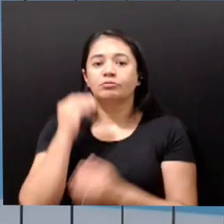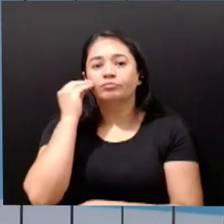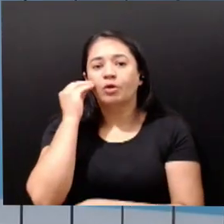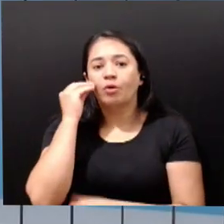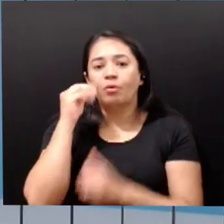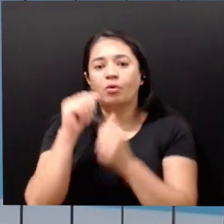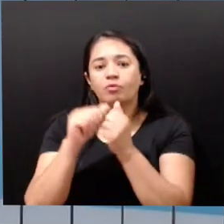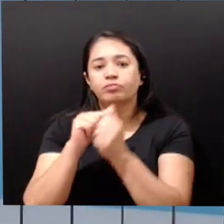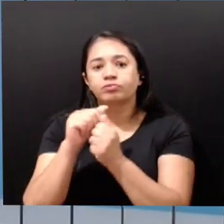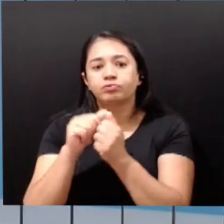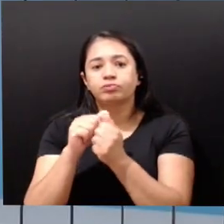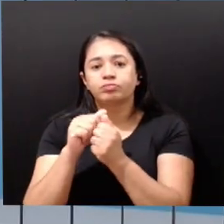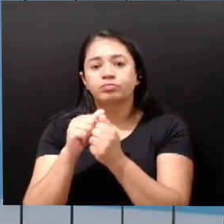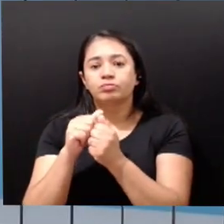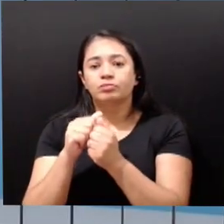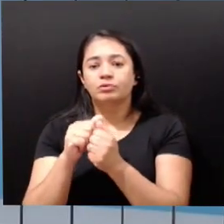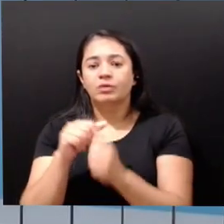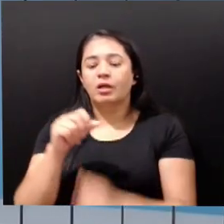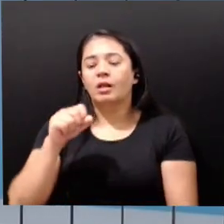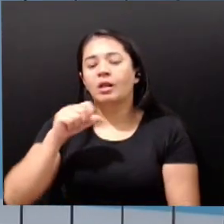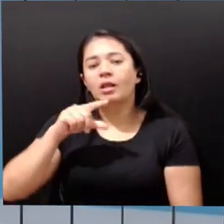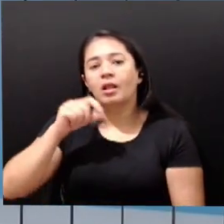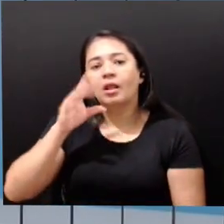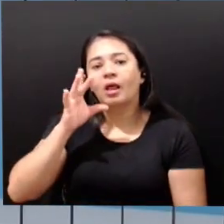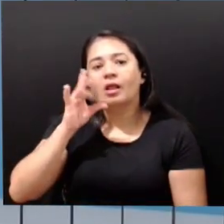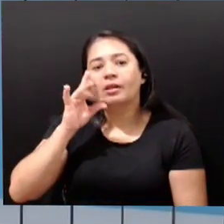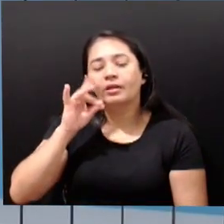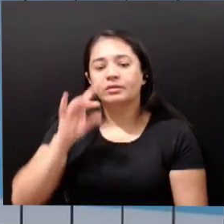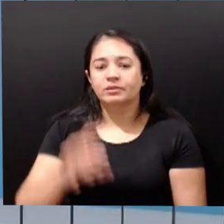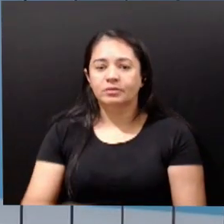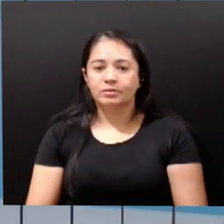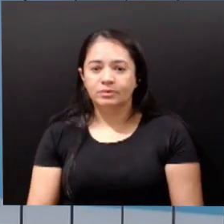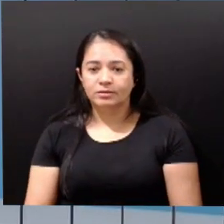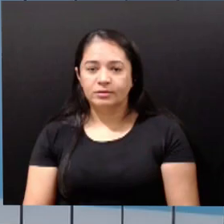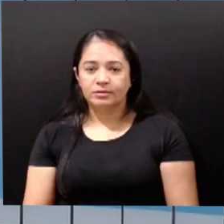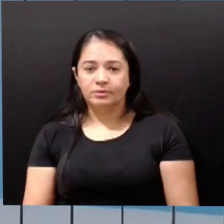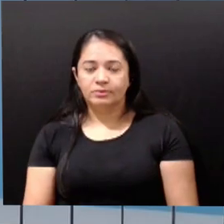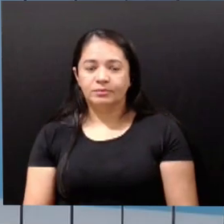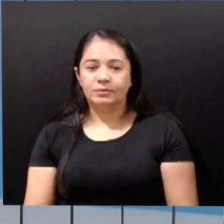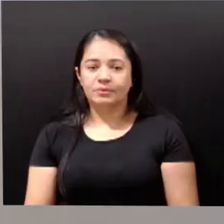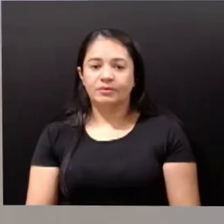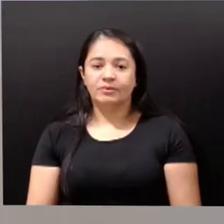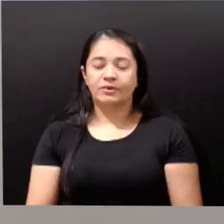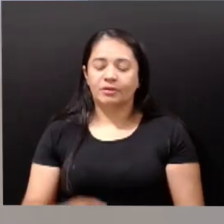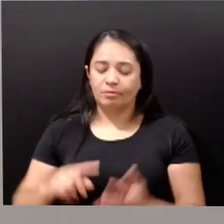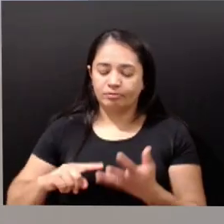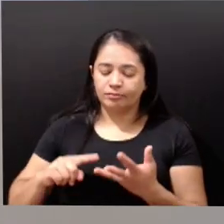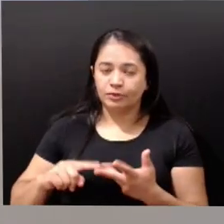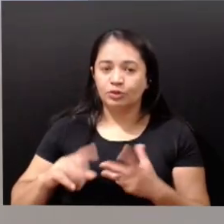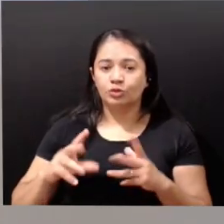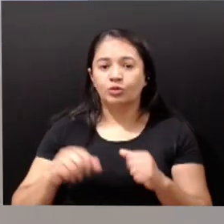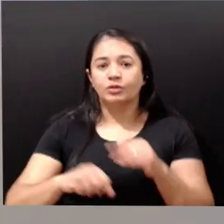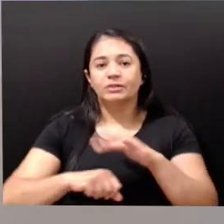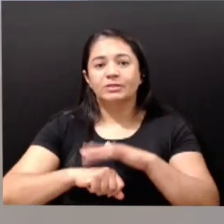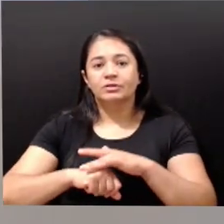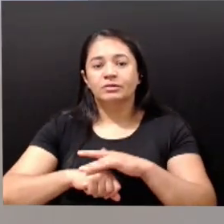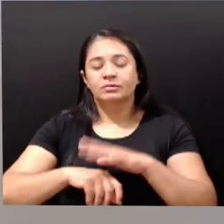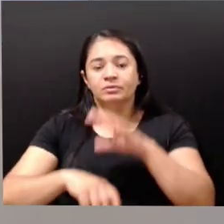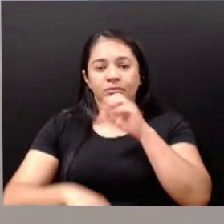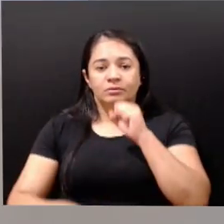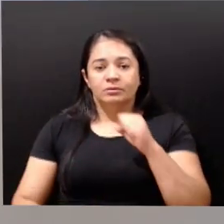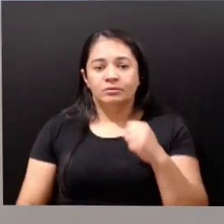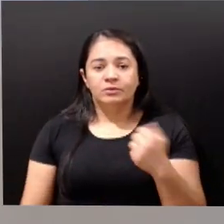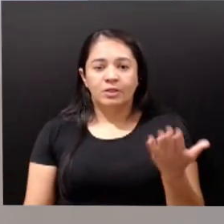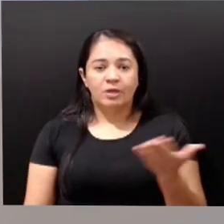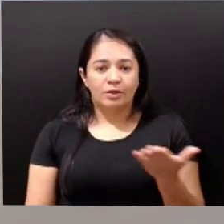beijo, por essas gotículas de saliva. Aqui entram todas as doenças respiratórias